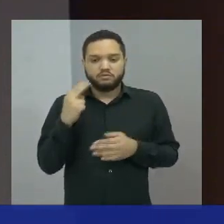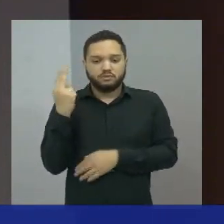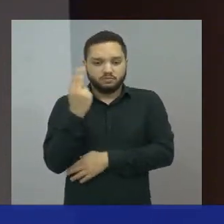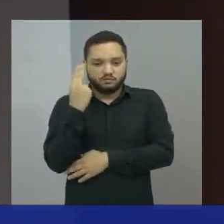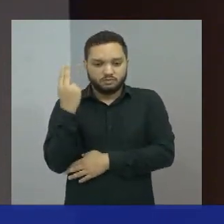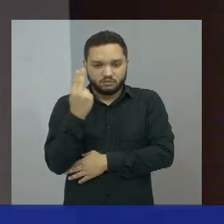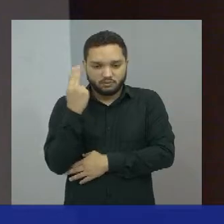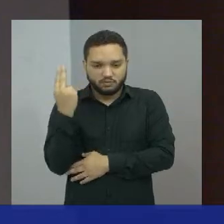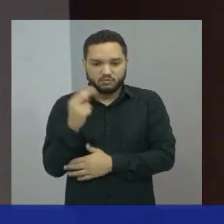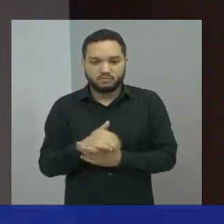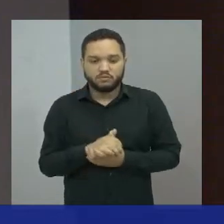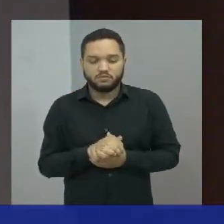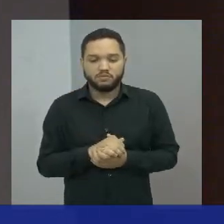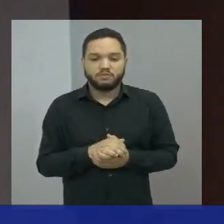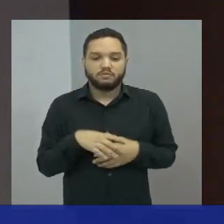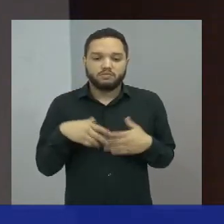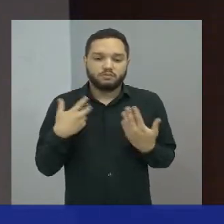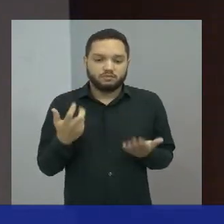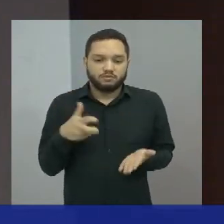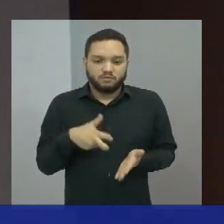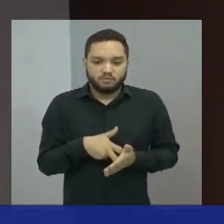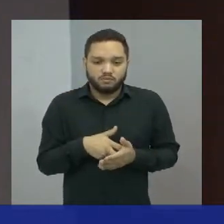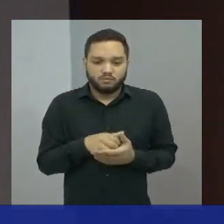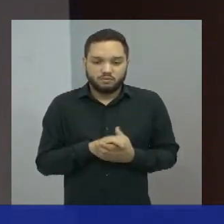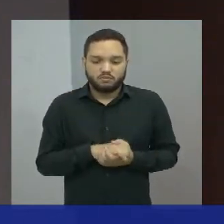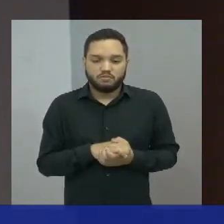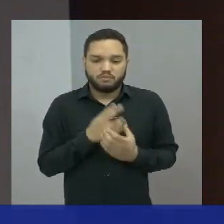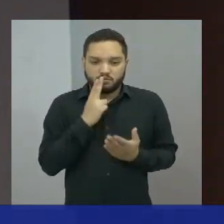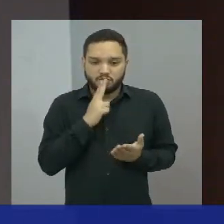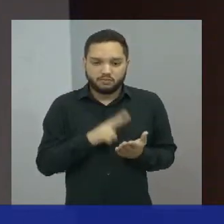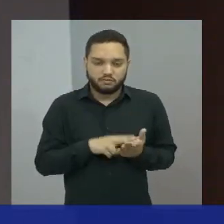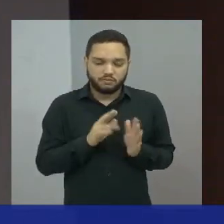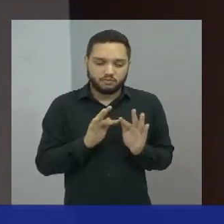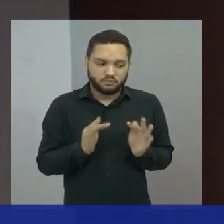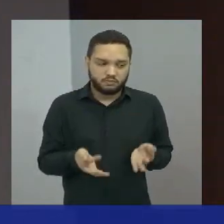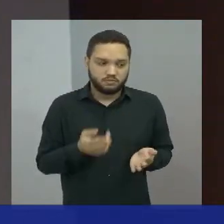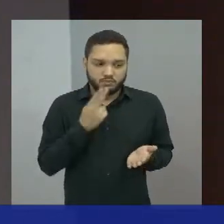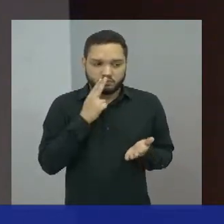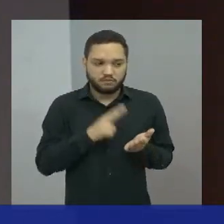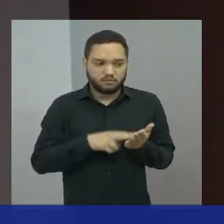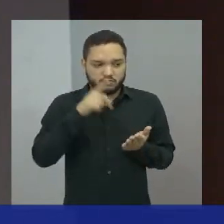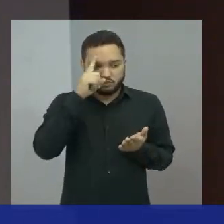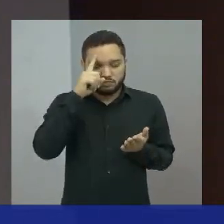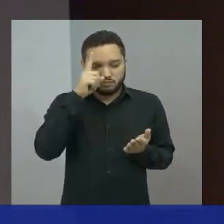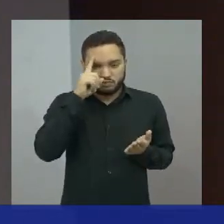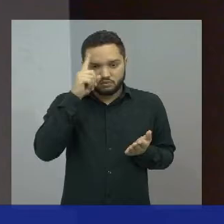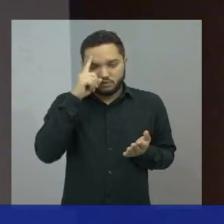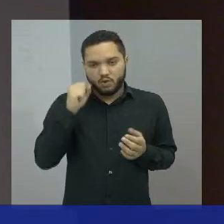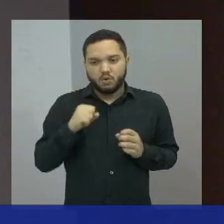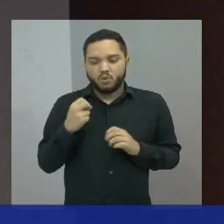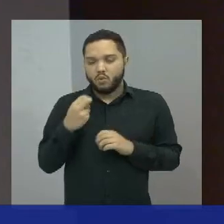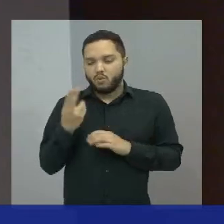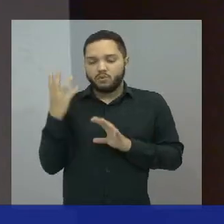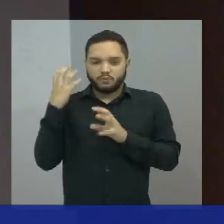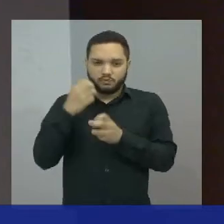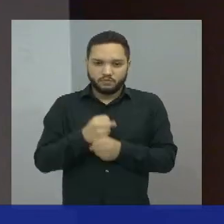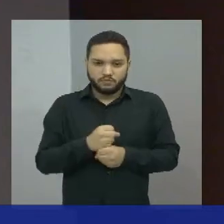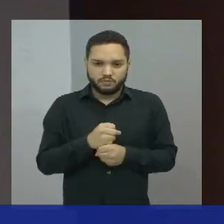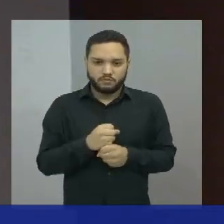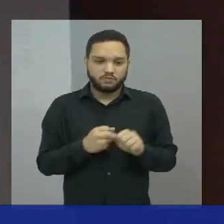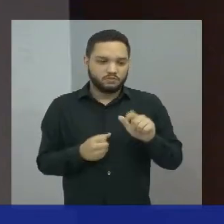gravíssima. Quais são as penalidades possíveis? Multa simples, multa diária ou cumulativa,